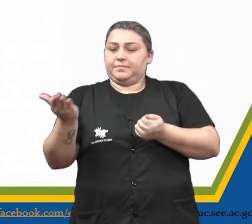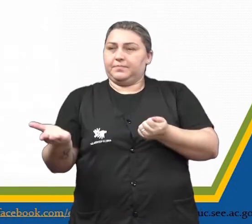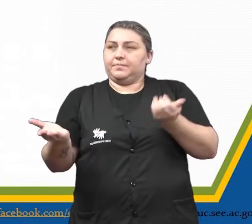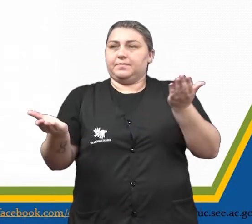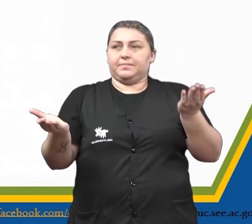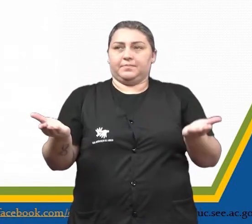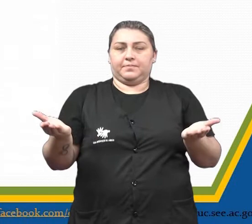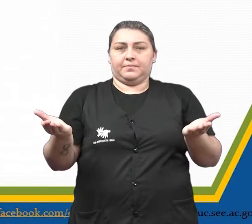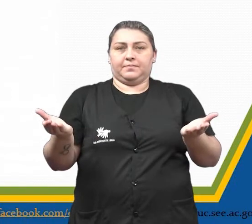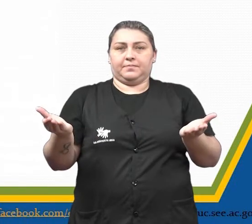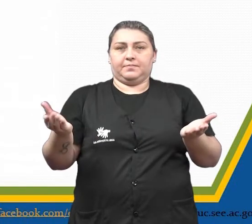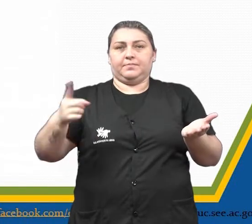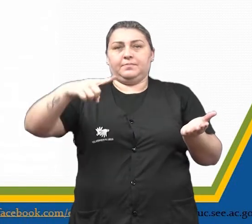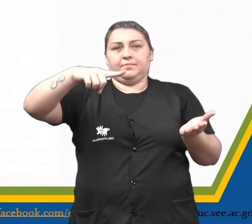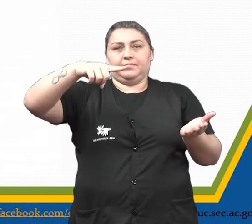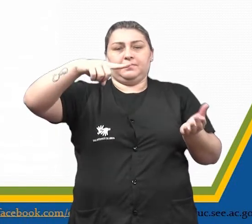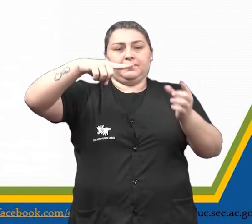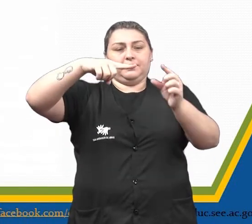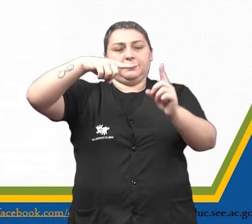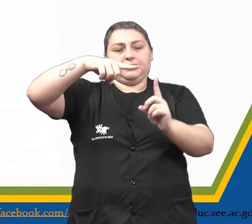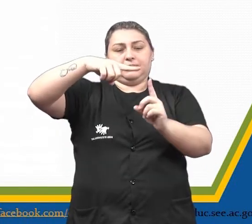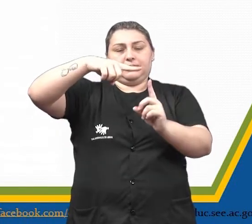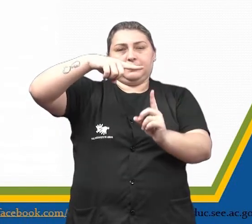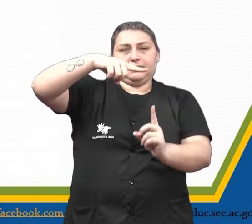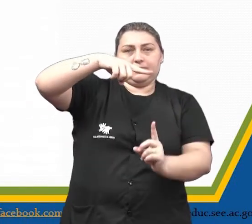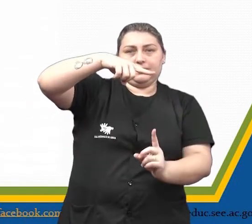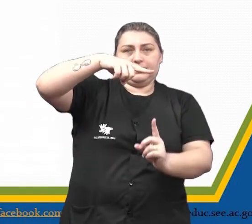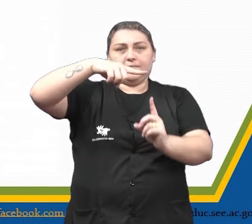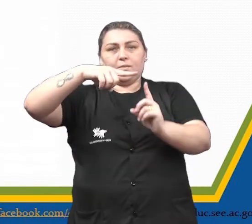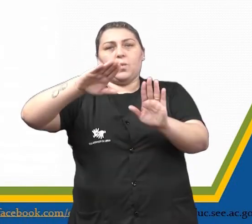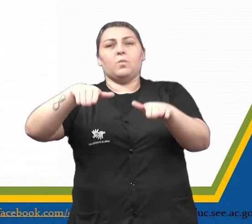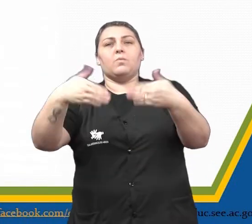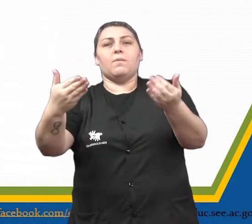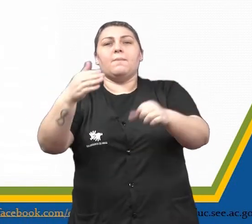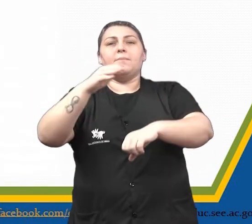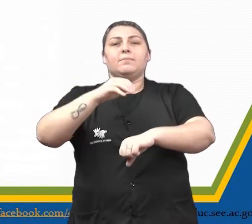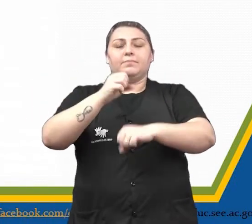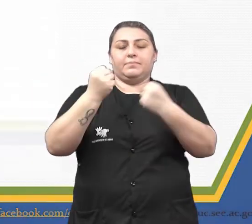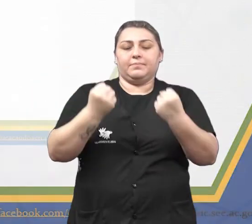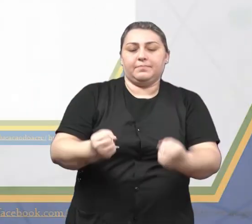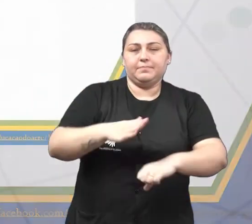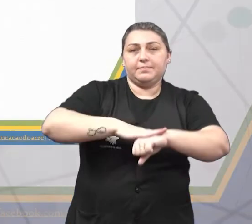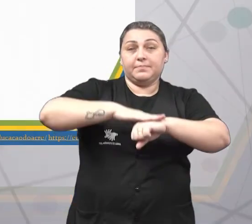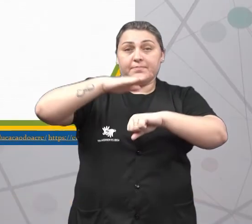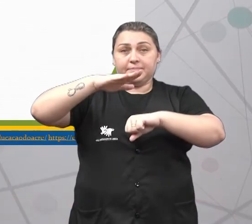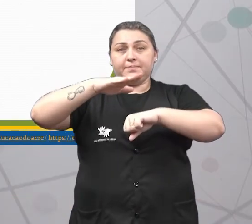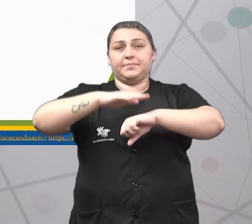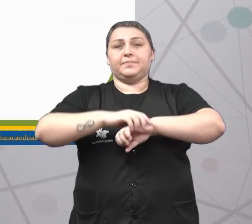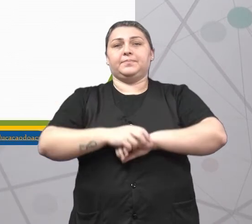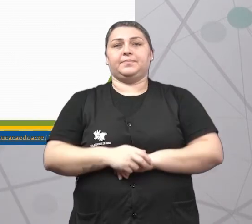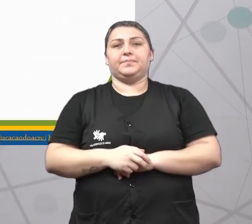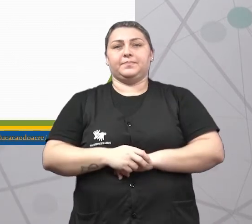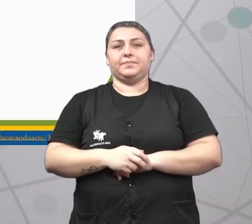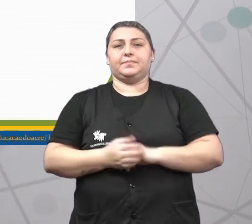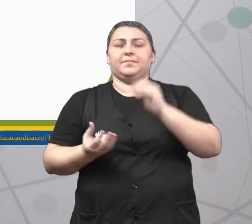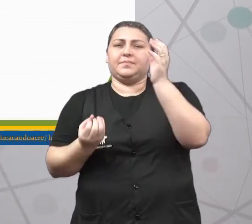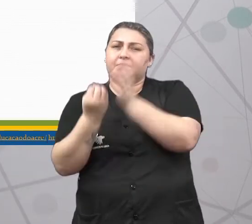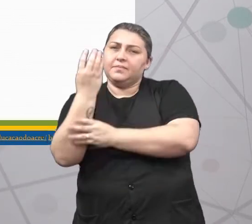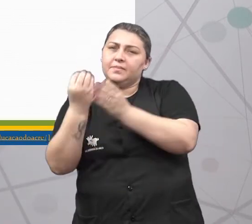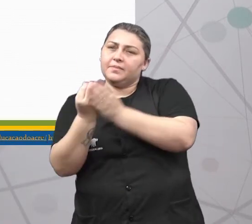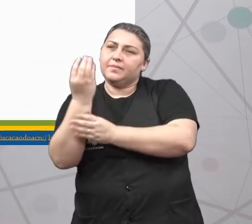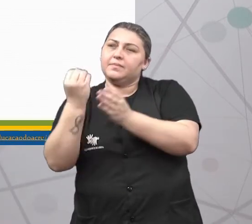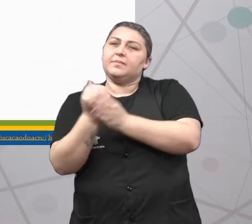lado e o pezinho do outro para saber quanto já pesava. Logo, né, surgiram outros tipos